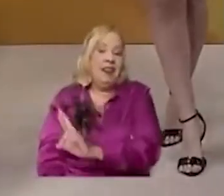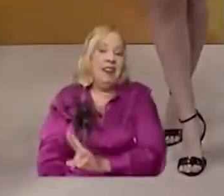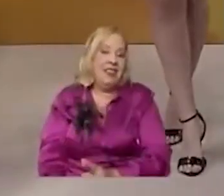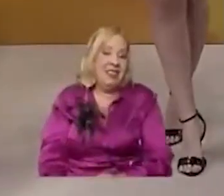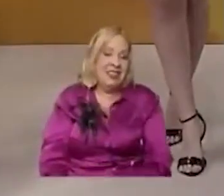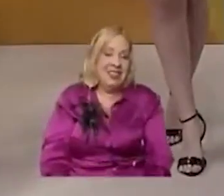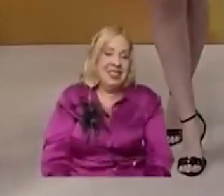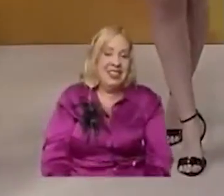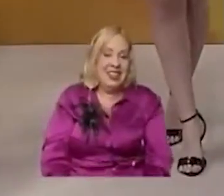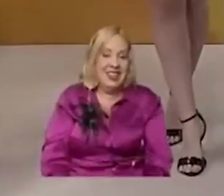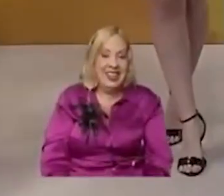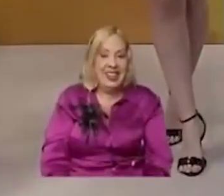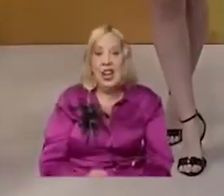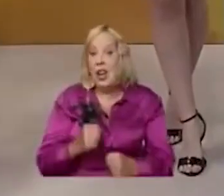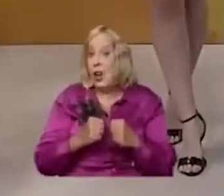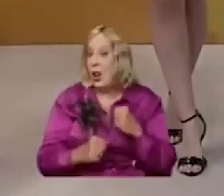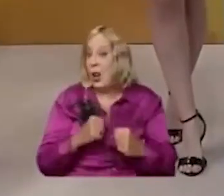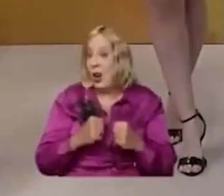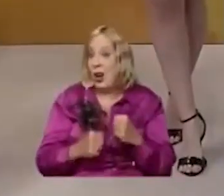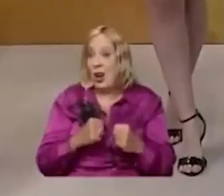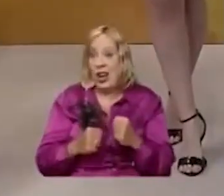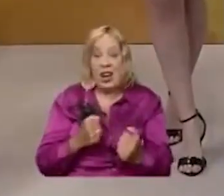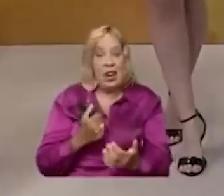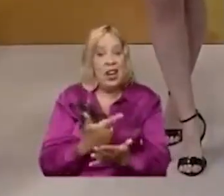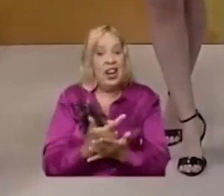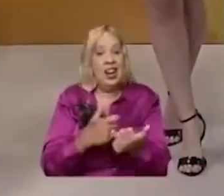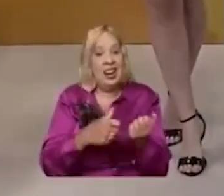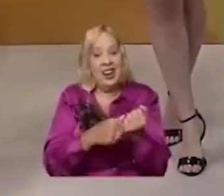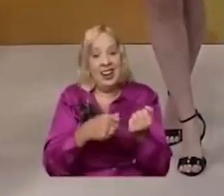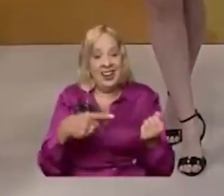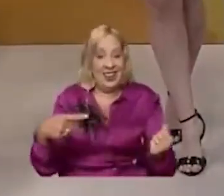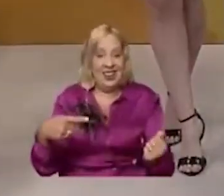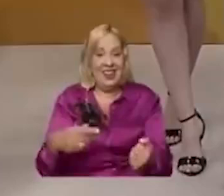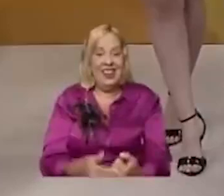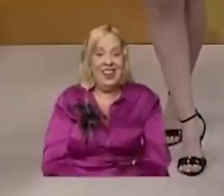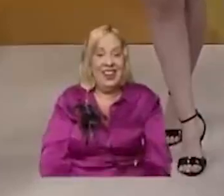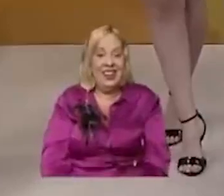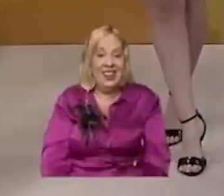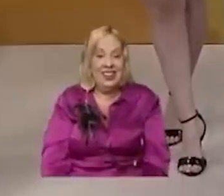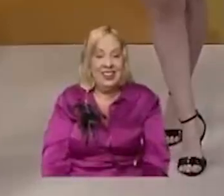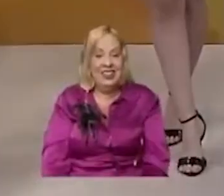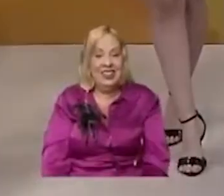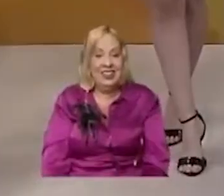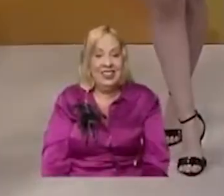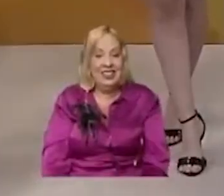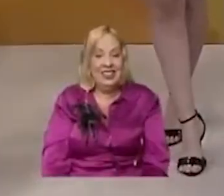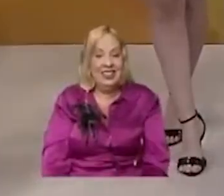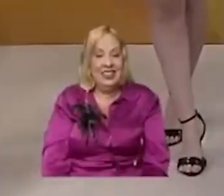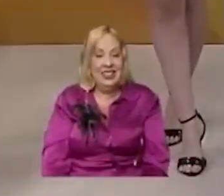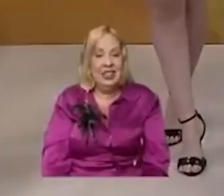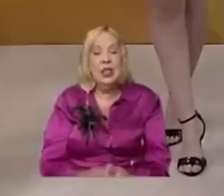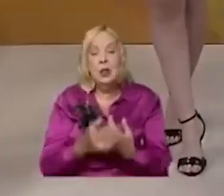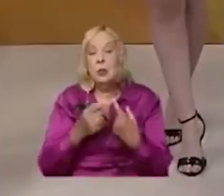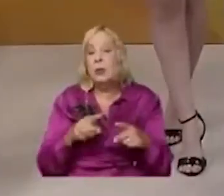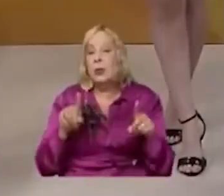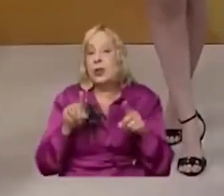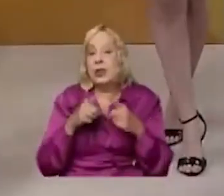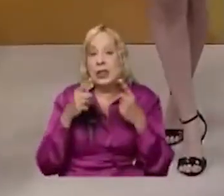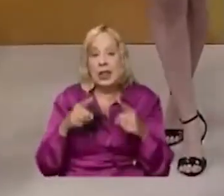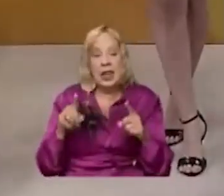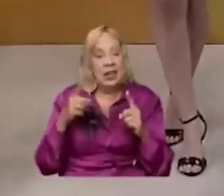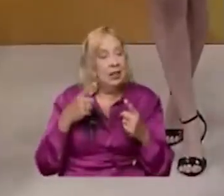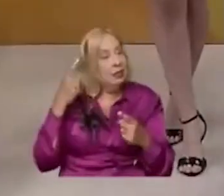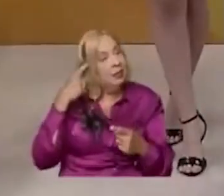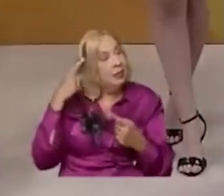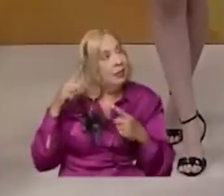Eita! Corre pra comprar o seu Caju Cap. Já canta pra todo mundo, põe essa música pra você tá lá no forrozinho, olha.